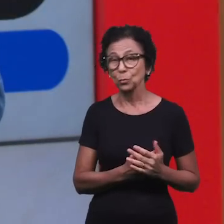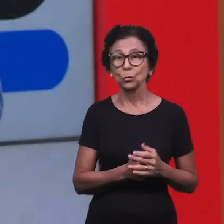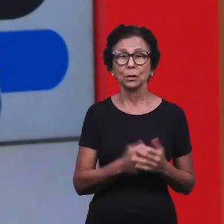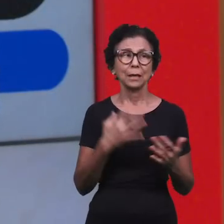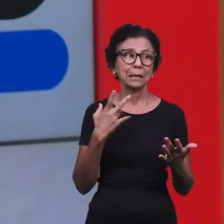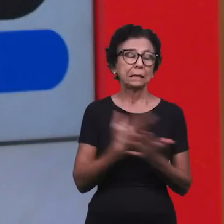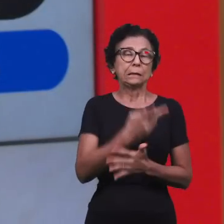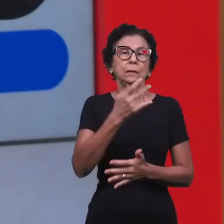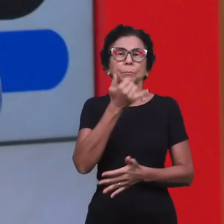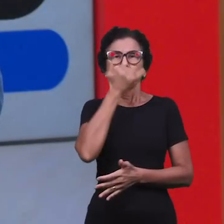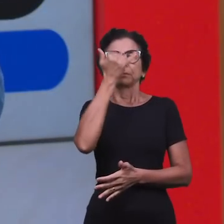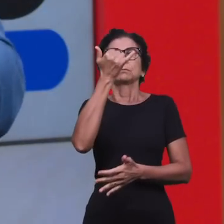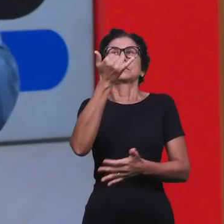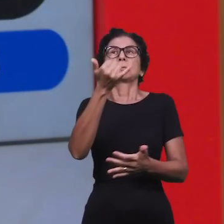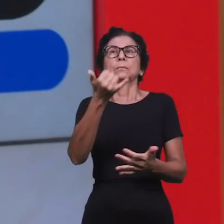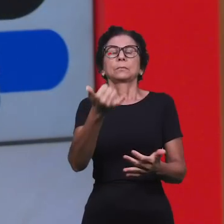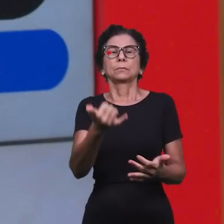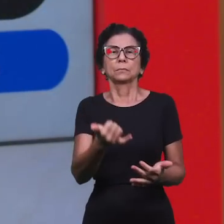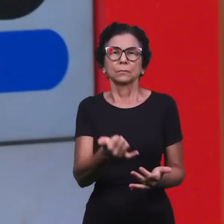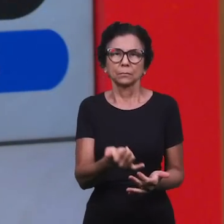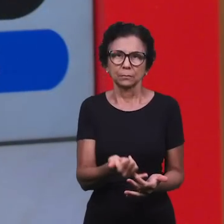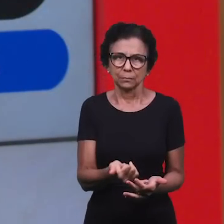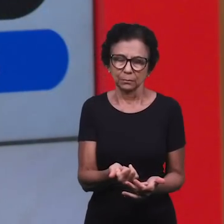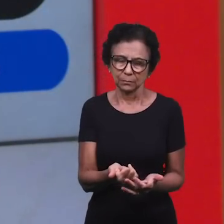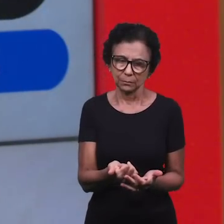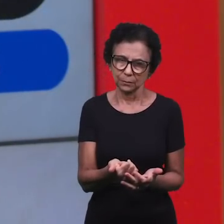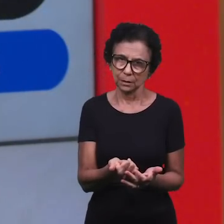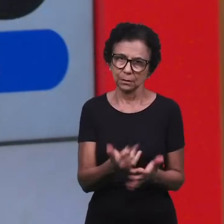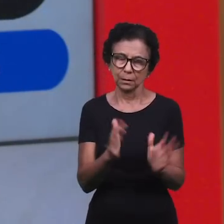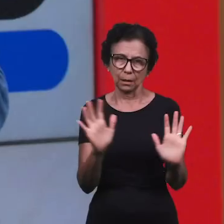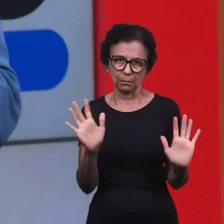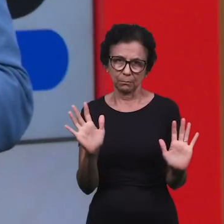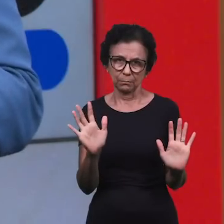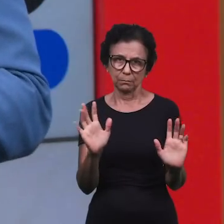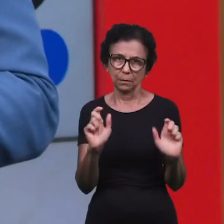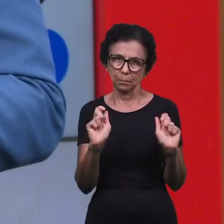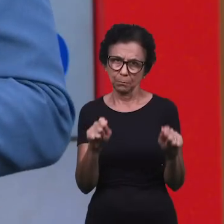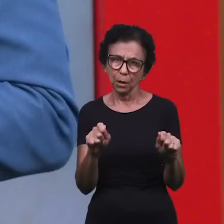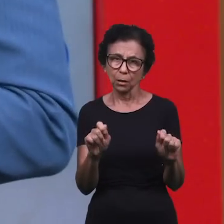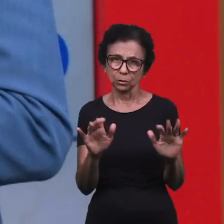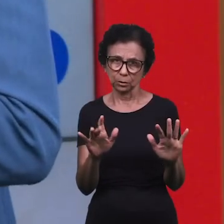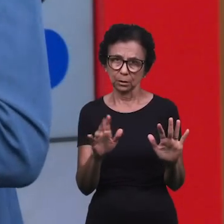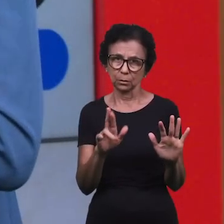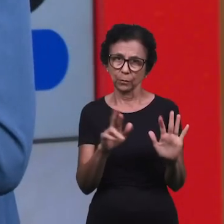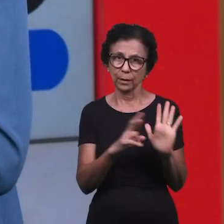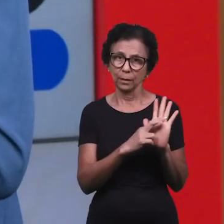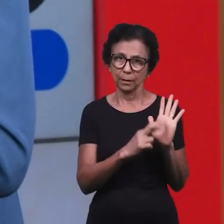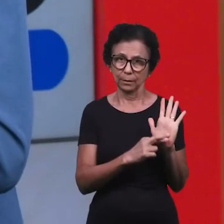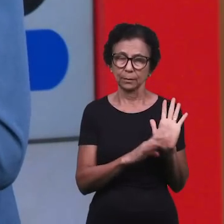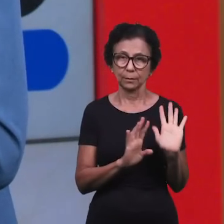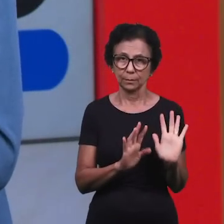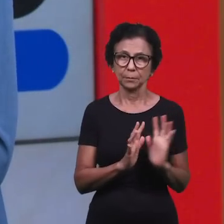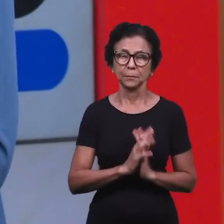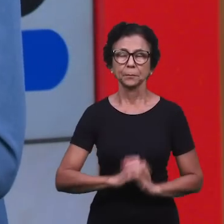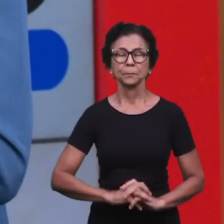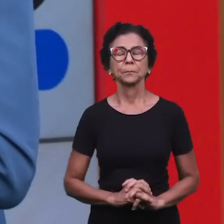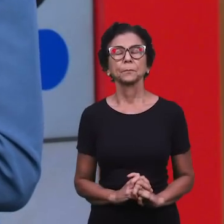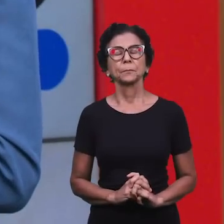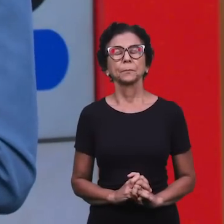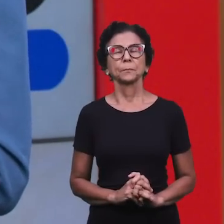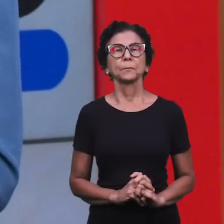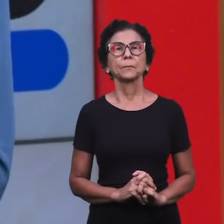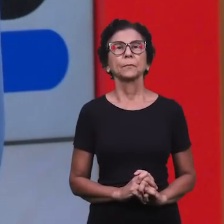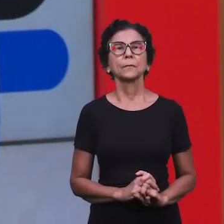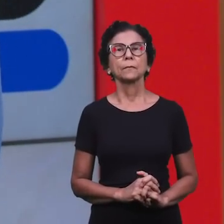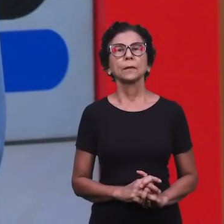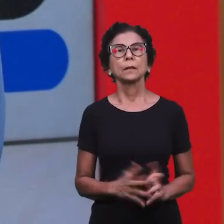uma emergência. Tudo bem, isso é uma exceção, não é uma regra. Tudo bem? Então, comprometimento com o plano